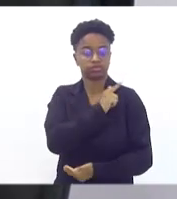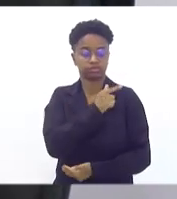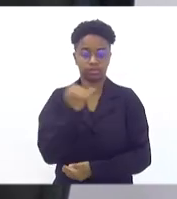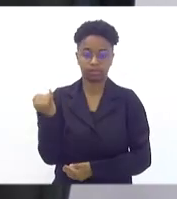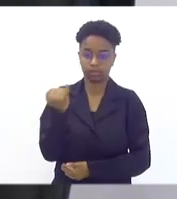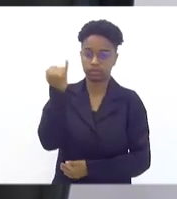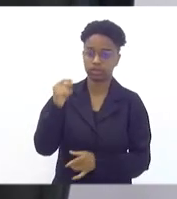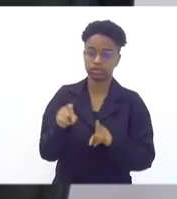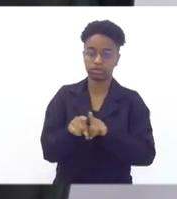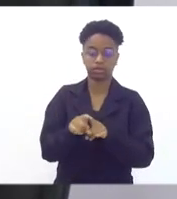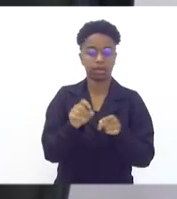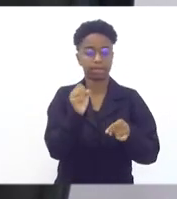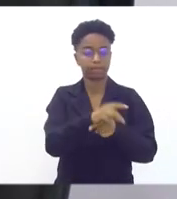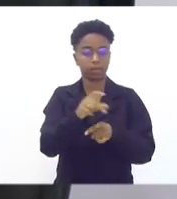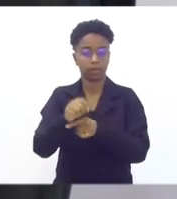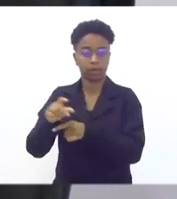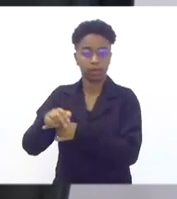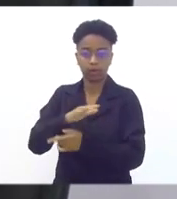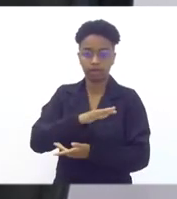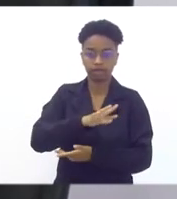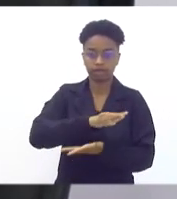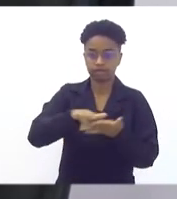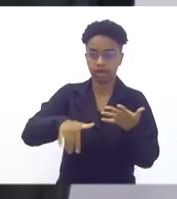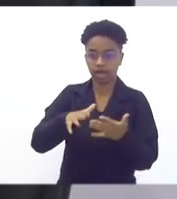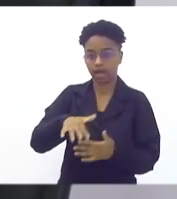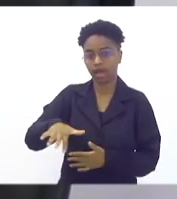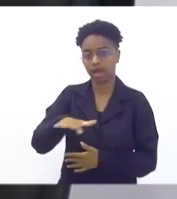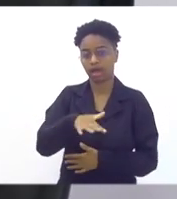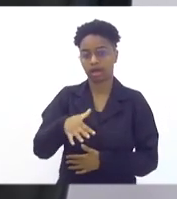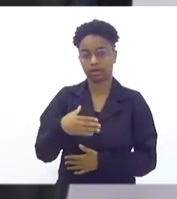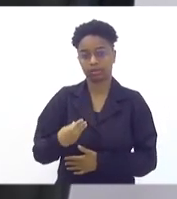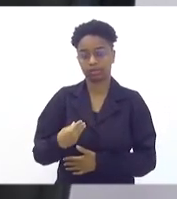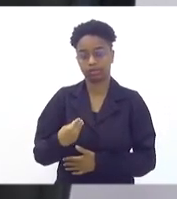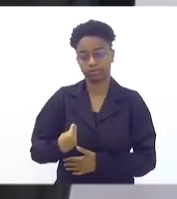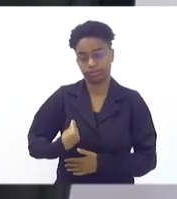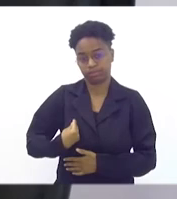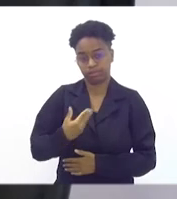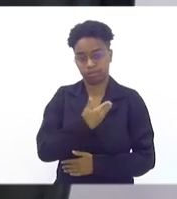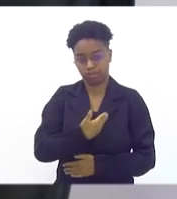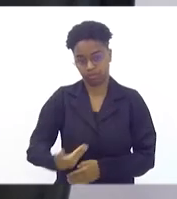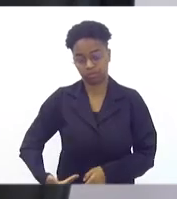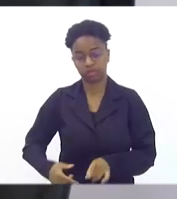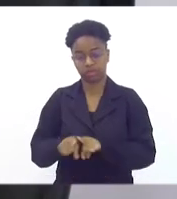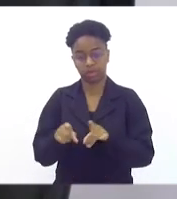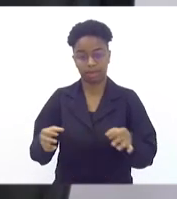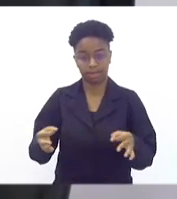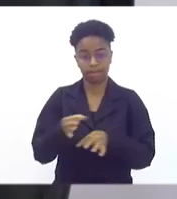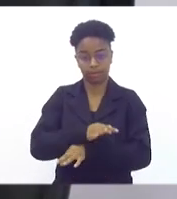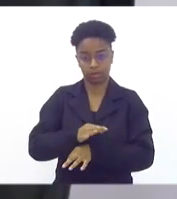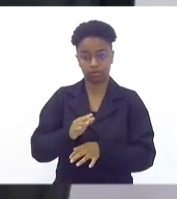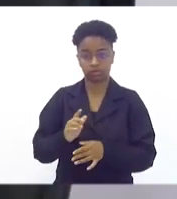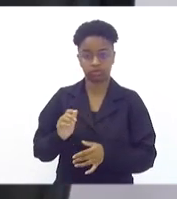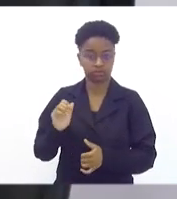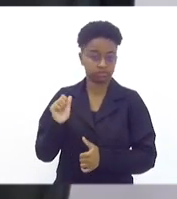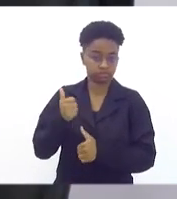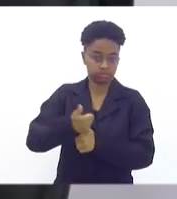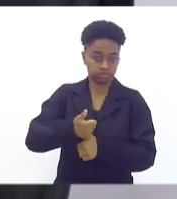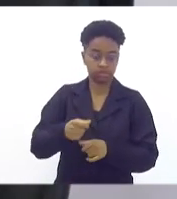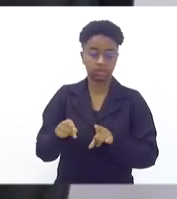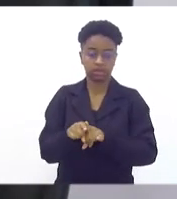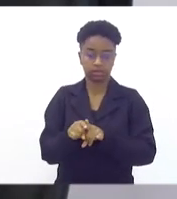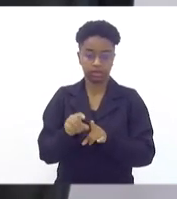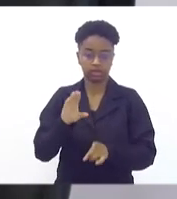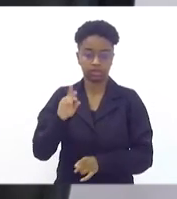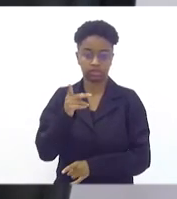assumiu várias é cadeiras na vida pública e tal absolutamente preparado para assumir a missão assim como Conselheiro charges Batista também